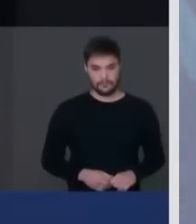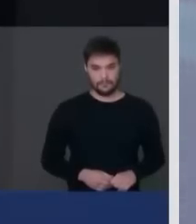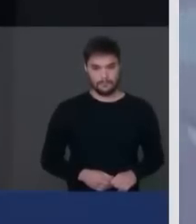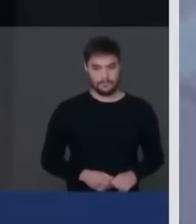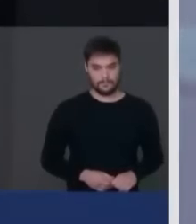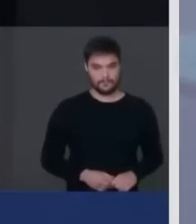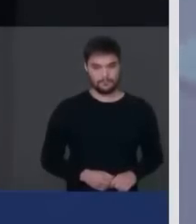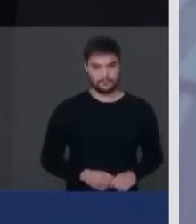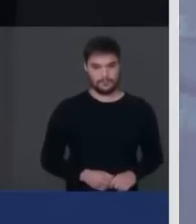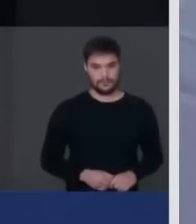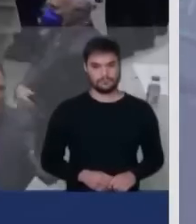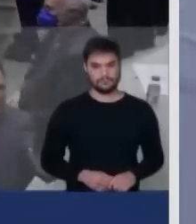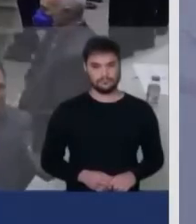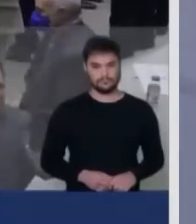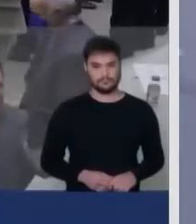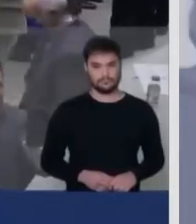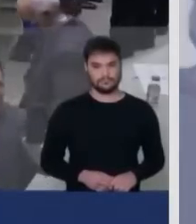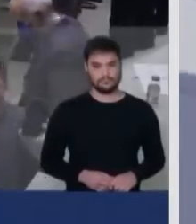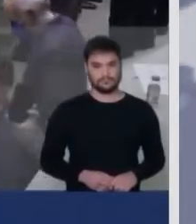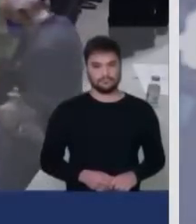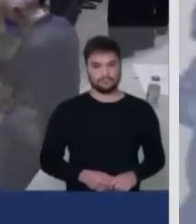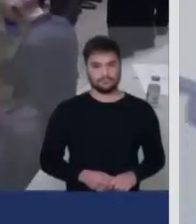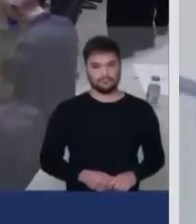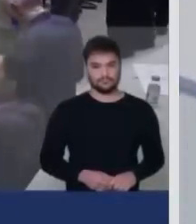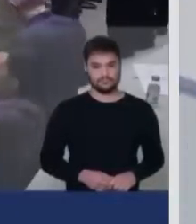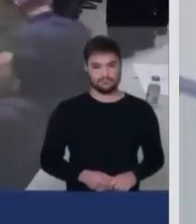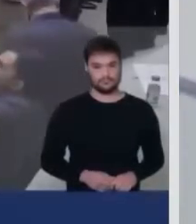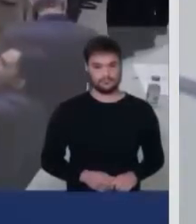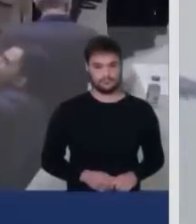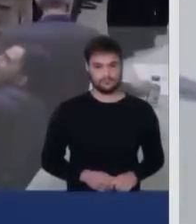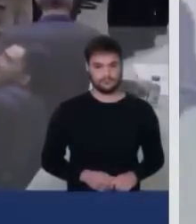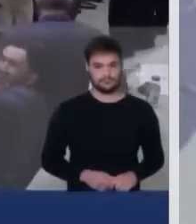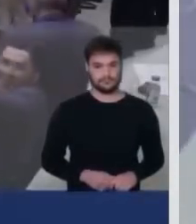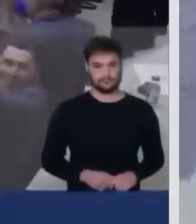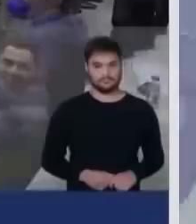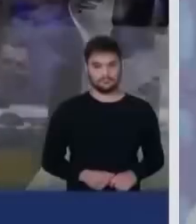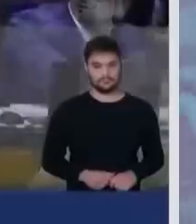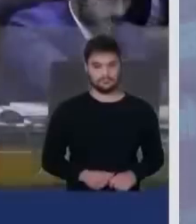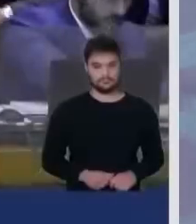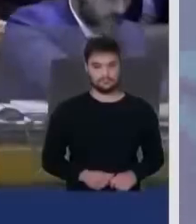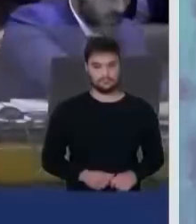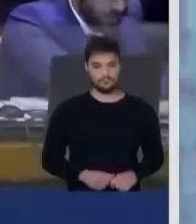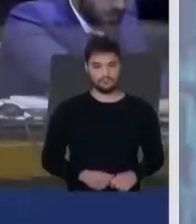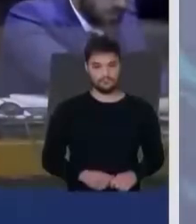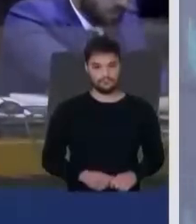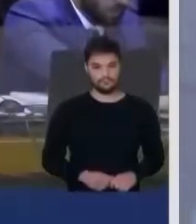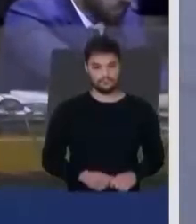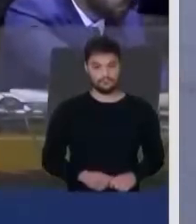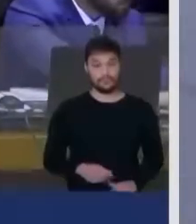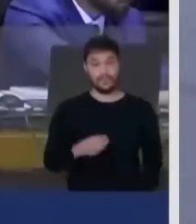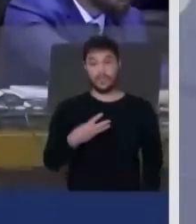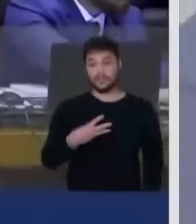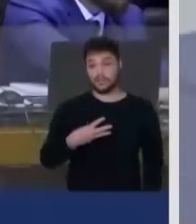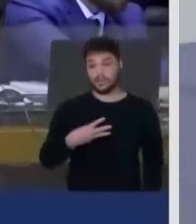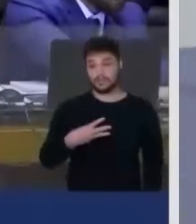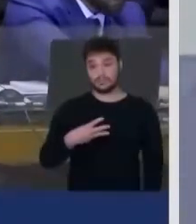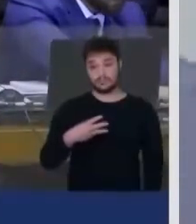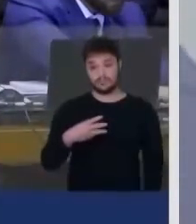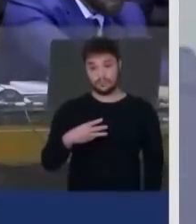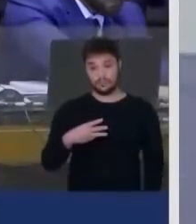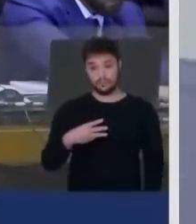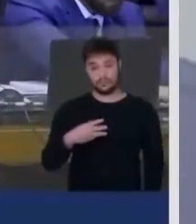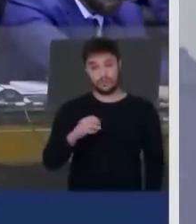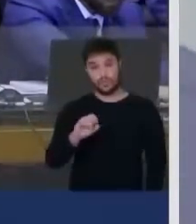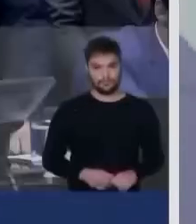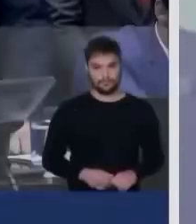118 milhões de toneladas ficarão a céu aberto, então isso atrapalha a comercialização também para o produtor rural, que vende